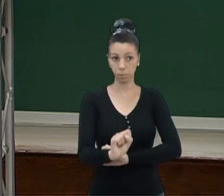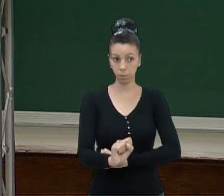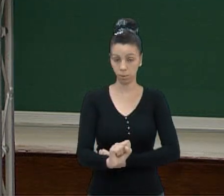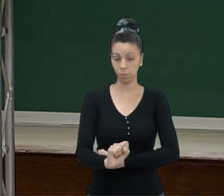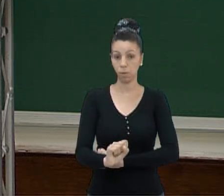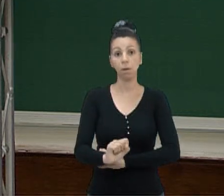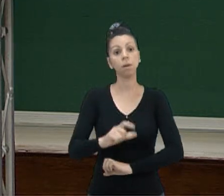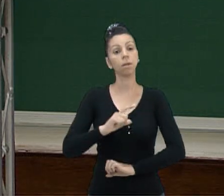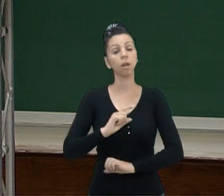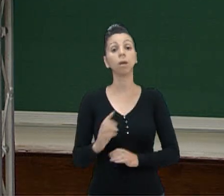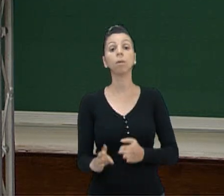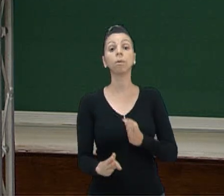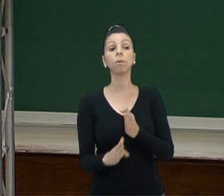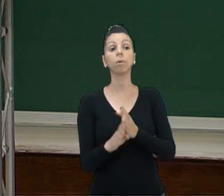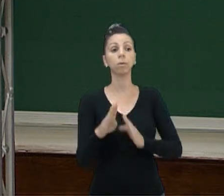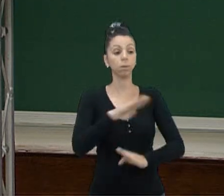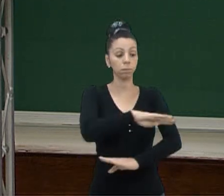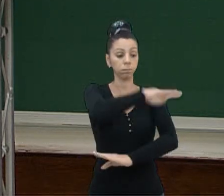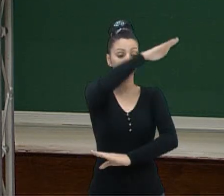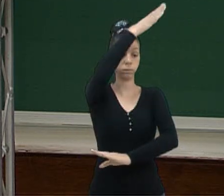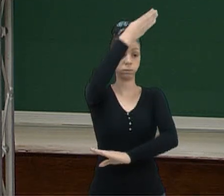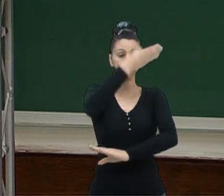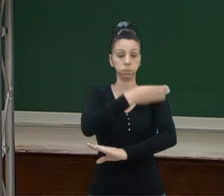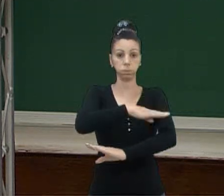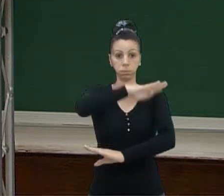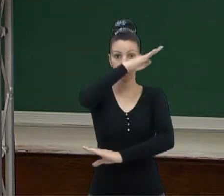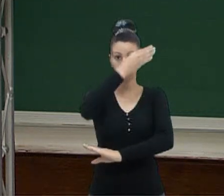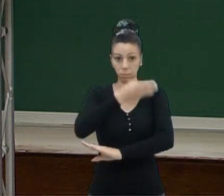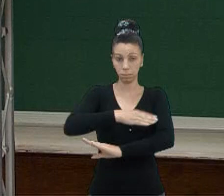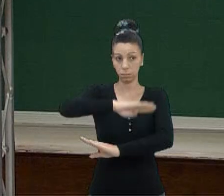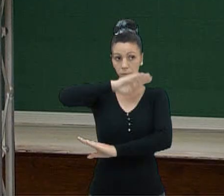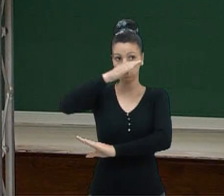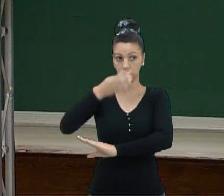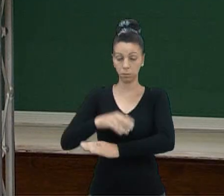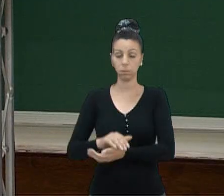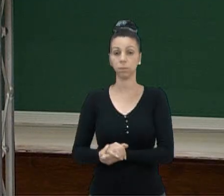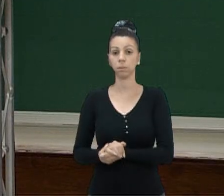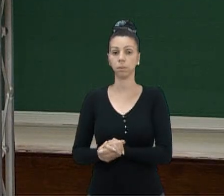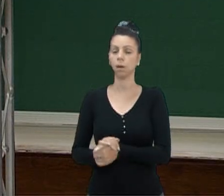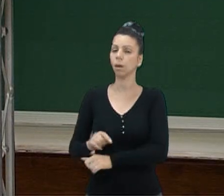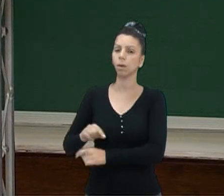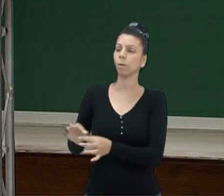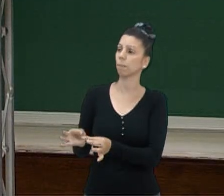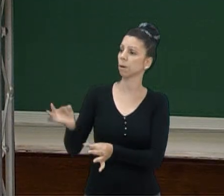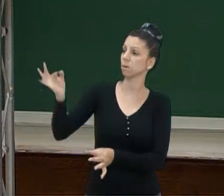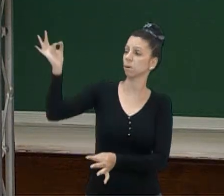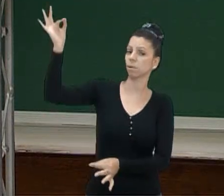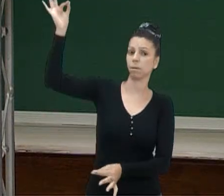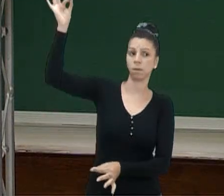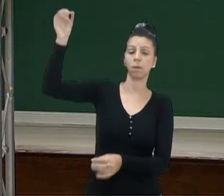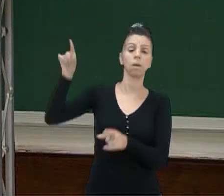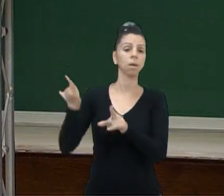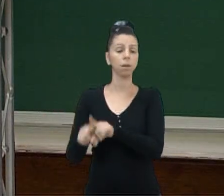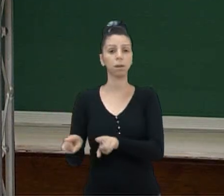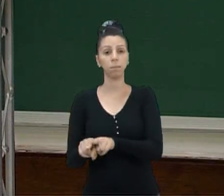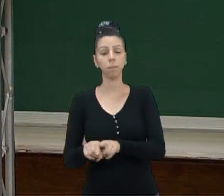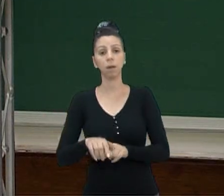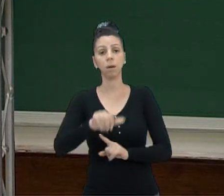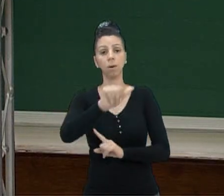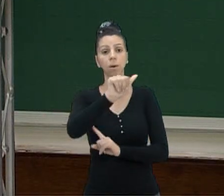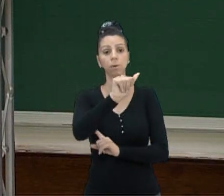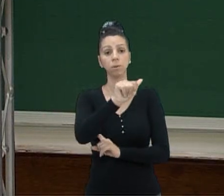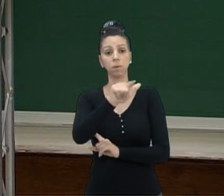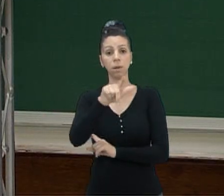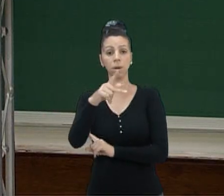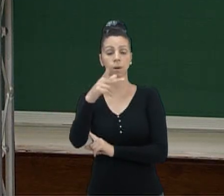regiões montanhosas, o ponto mais elevado ali na região do Cáucaso e os Alpes escandinavos também, que representam